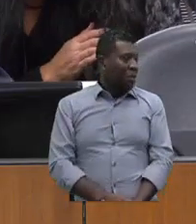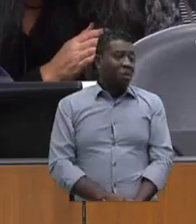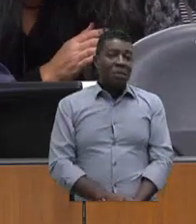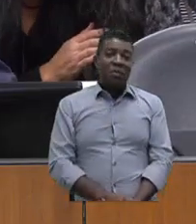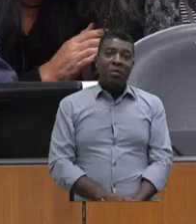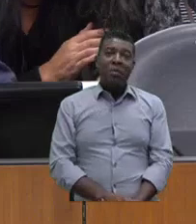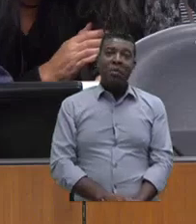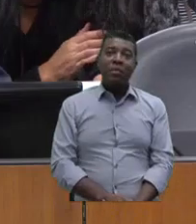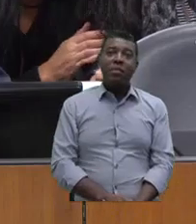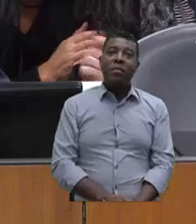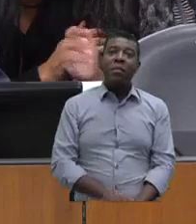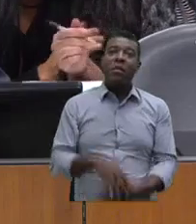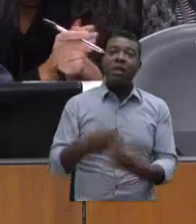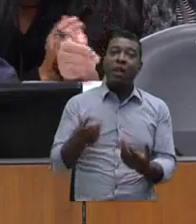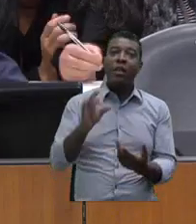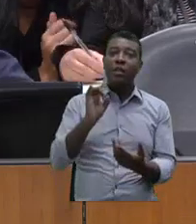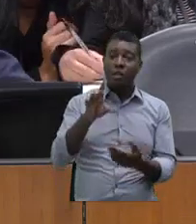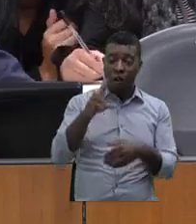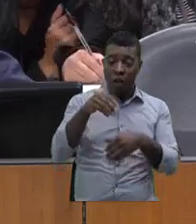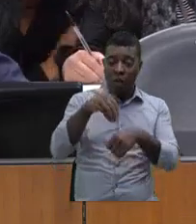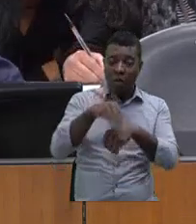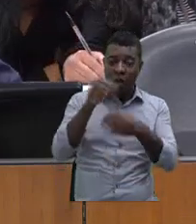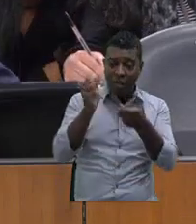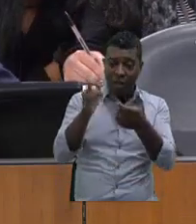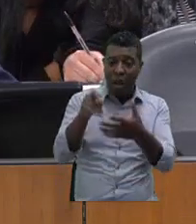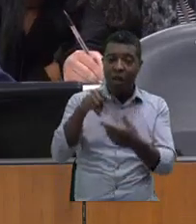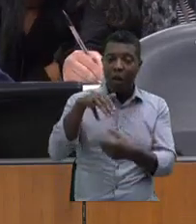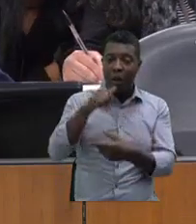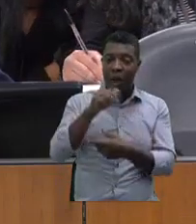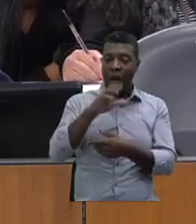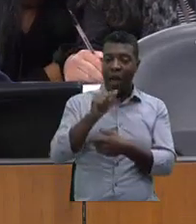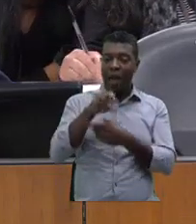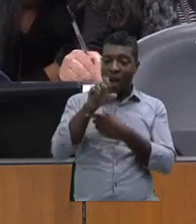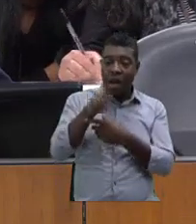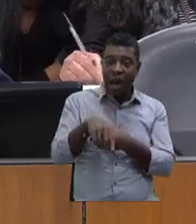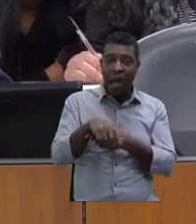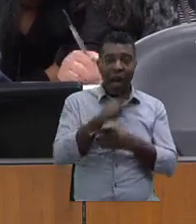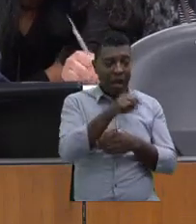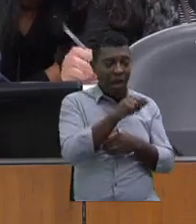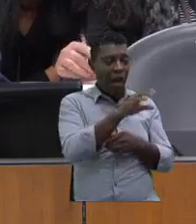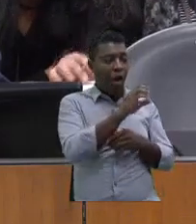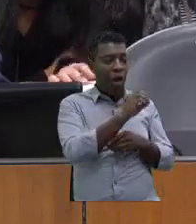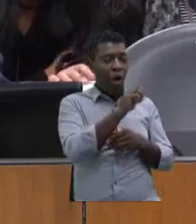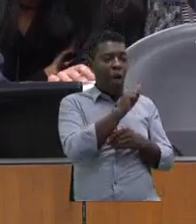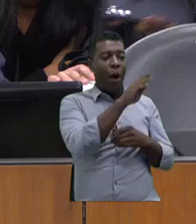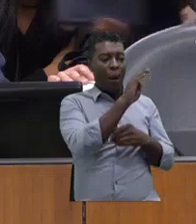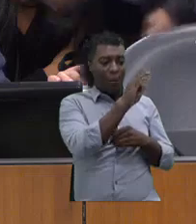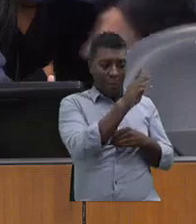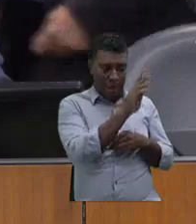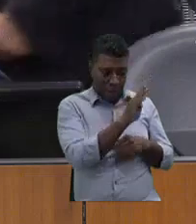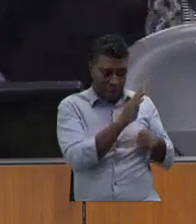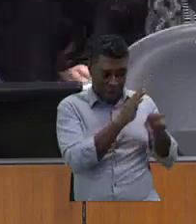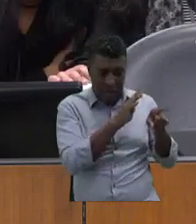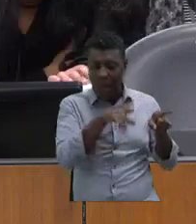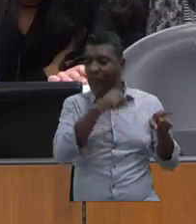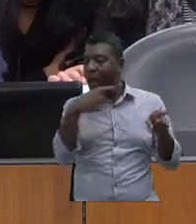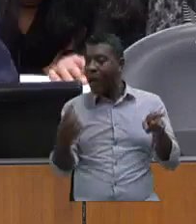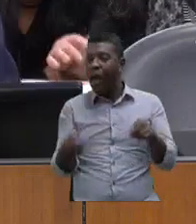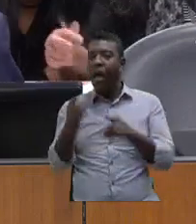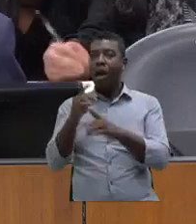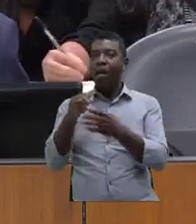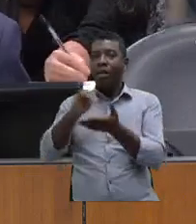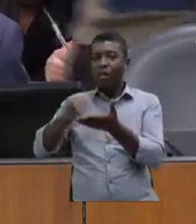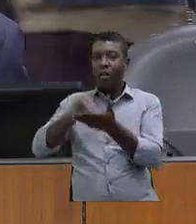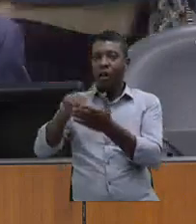fala OAB e também contabilidade, são os setores inclusivos mesmo. Né? Isso nós estamos tentando colocar no setor